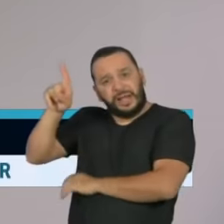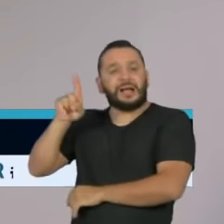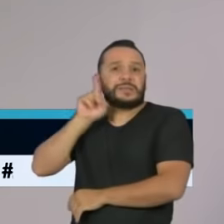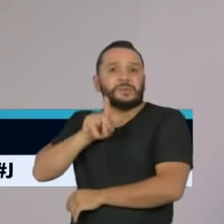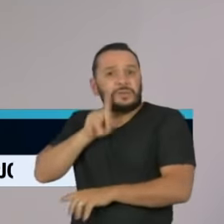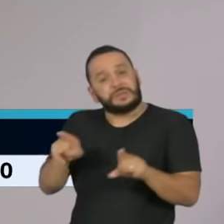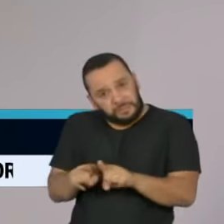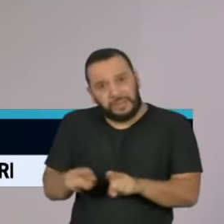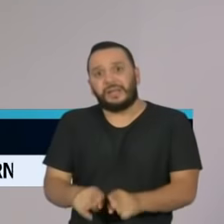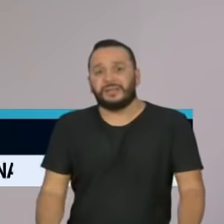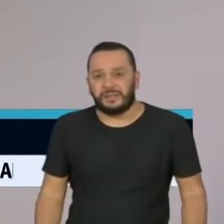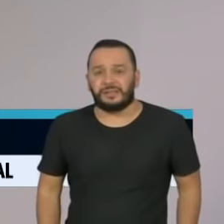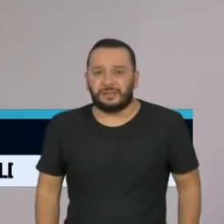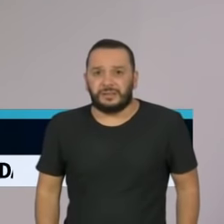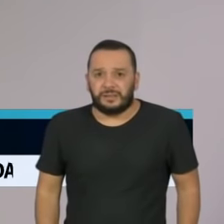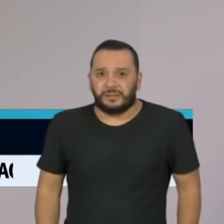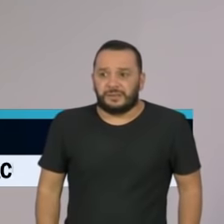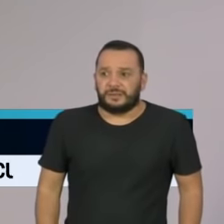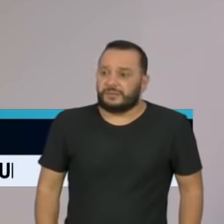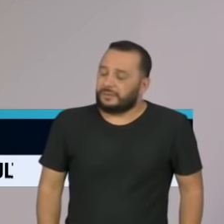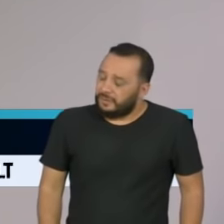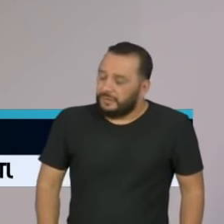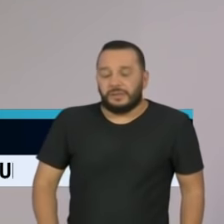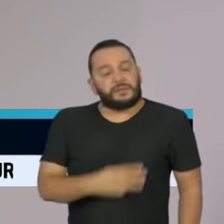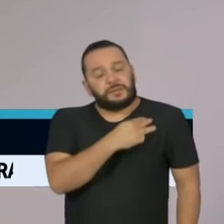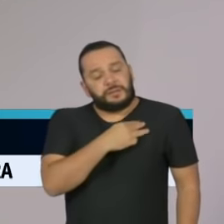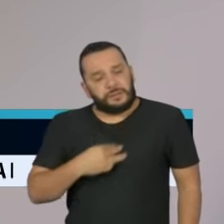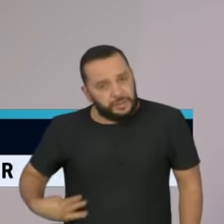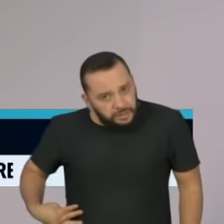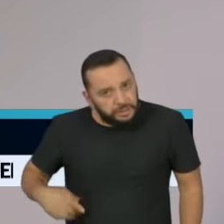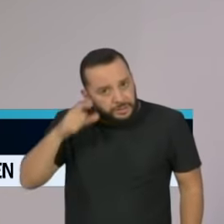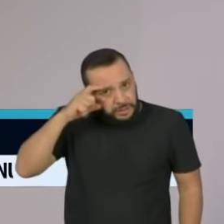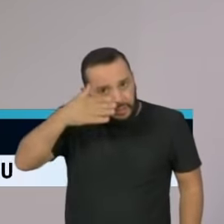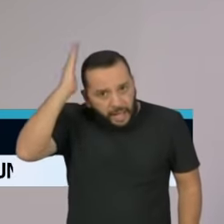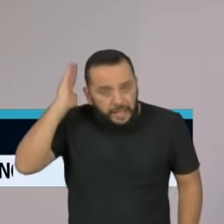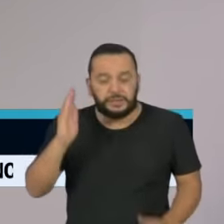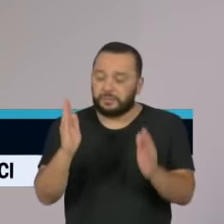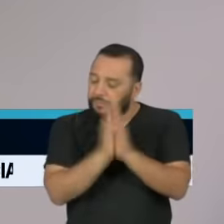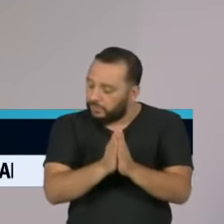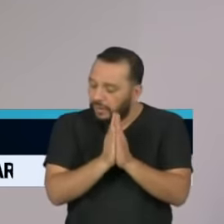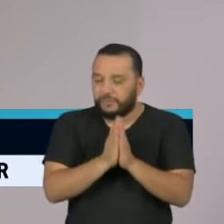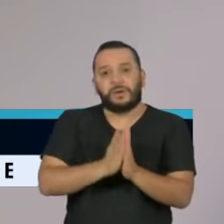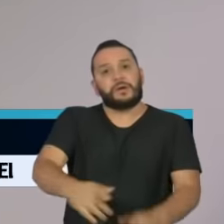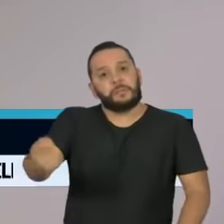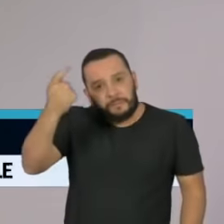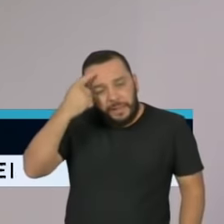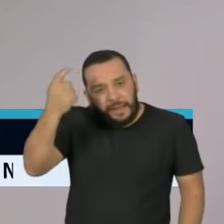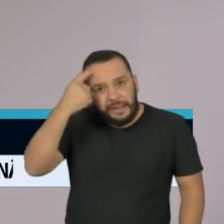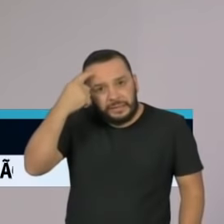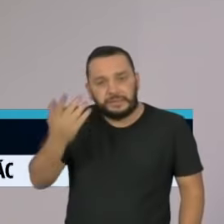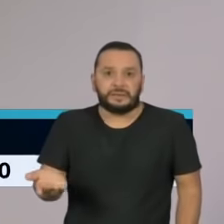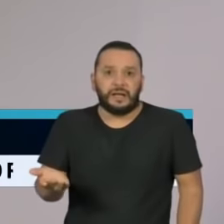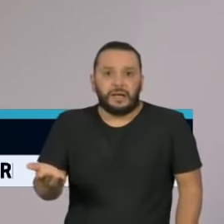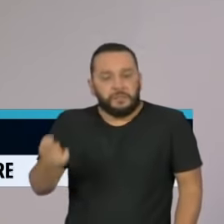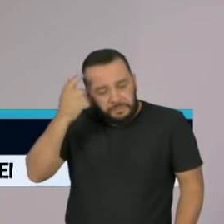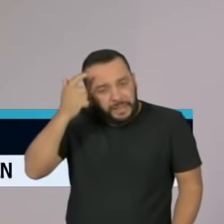nós temos que ver o ministro Guedes, por favor, pense um pouco maior, deixe de ser um liberal de Chicago